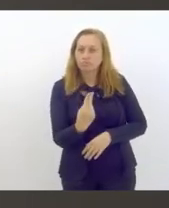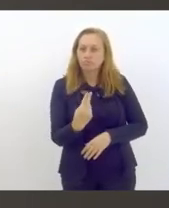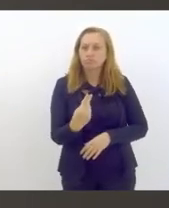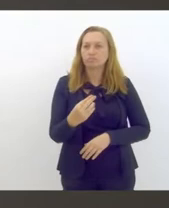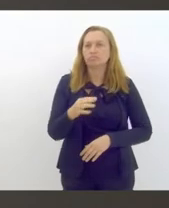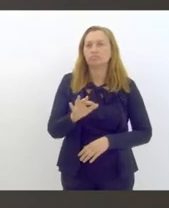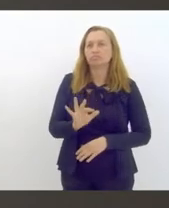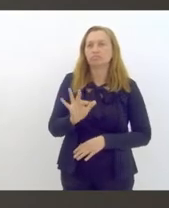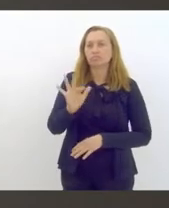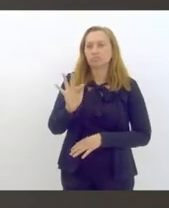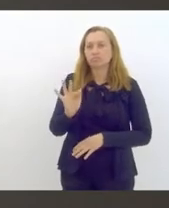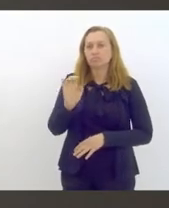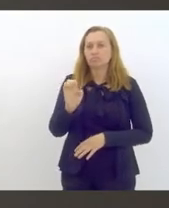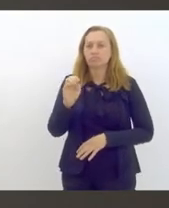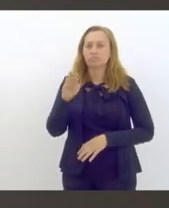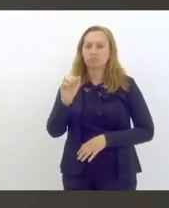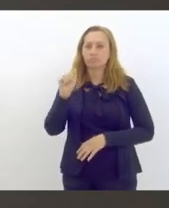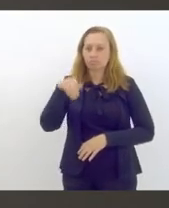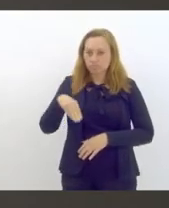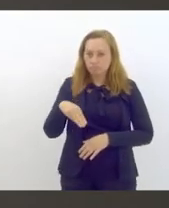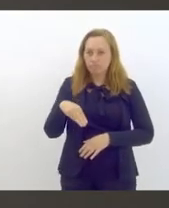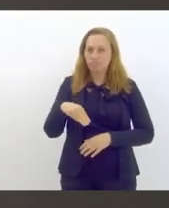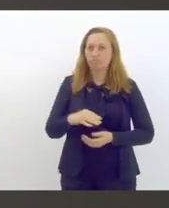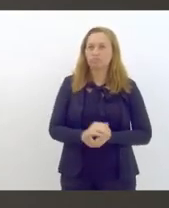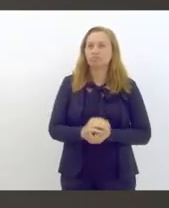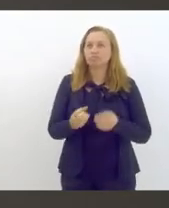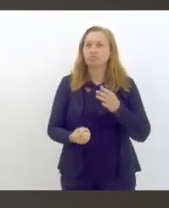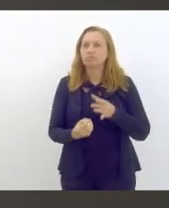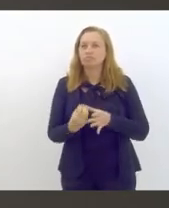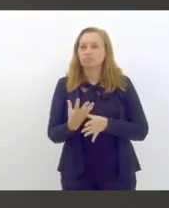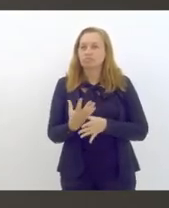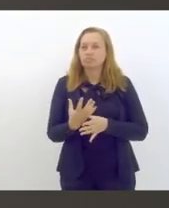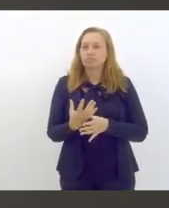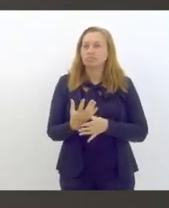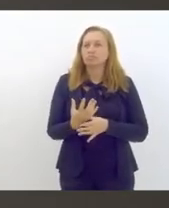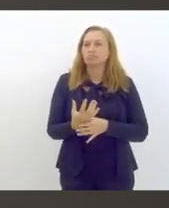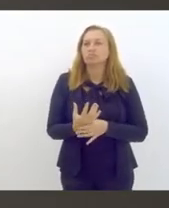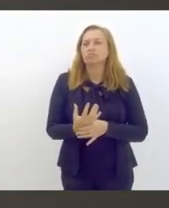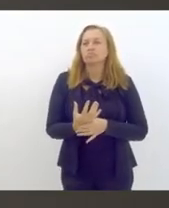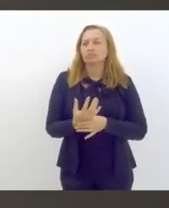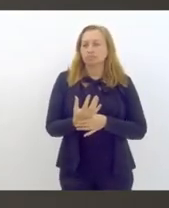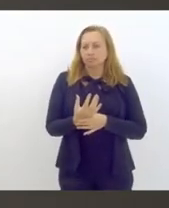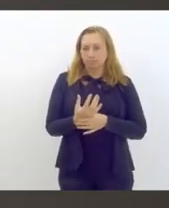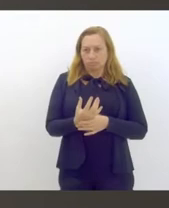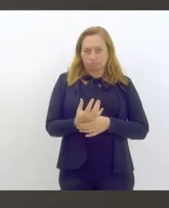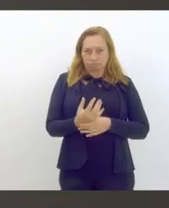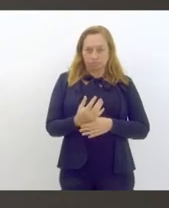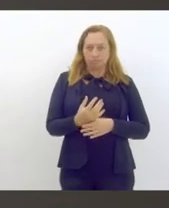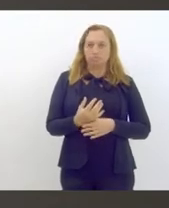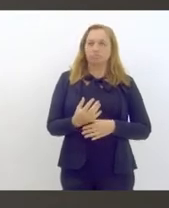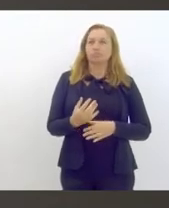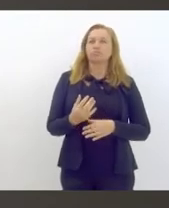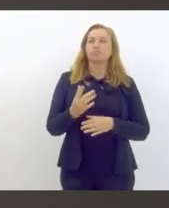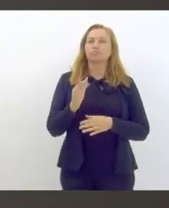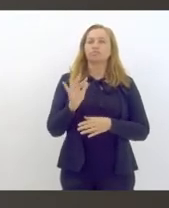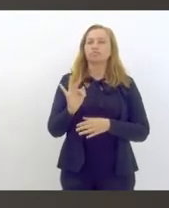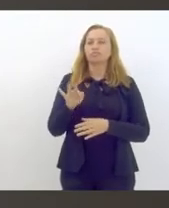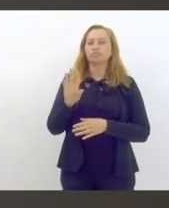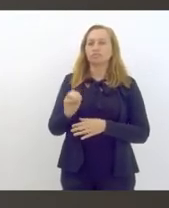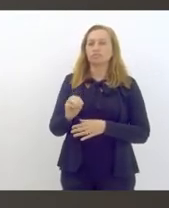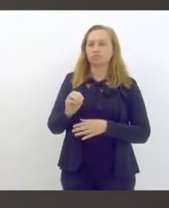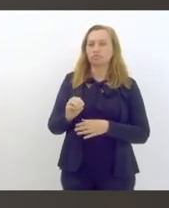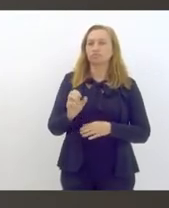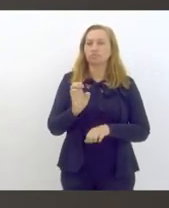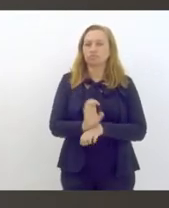especificamente destinados pelo FECAM, que é o Fundo Estadual de Conservação Ambiental e Desenvolvimento Urbano, ou ainda de